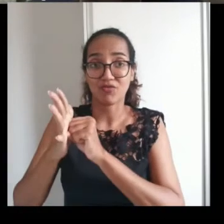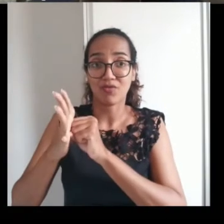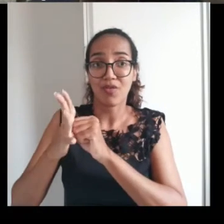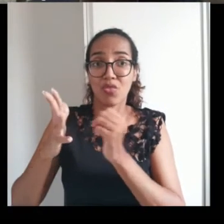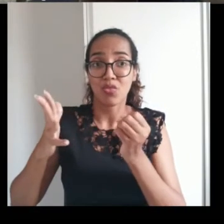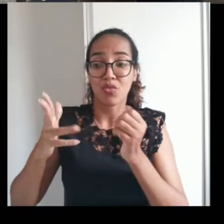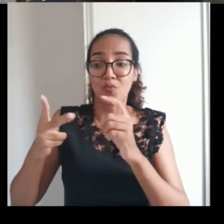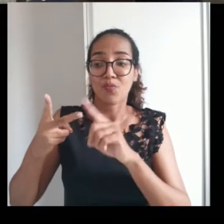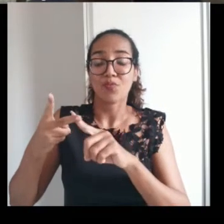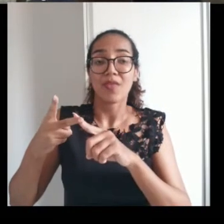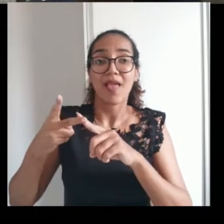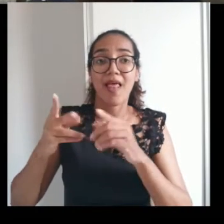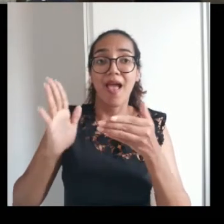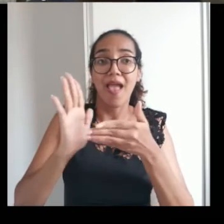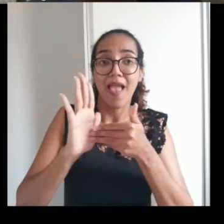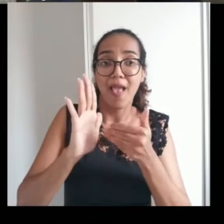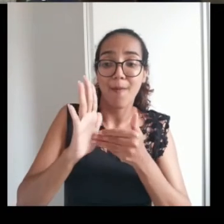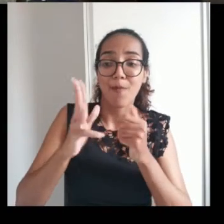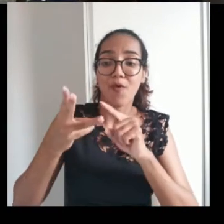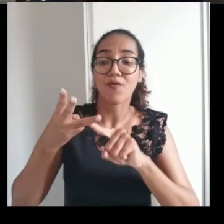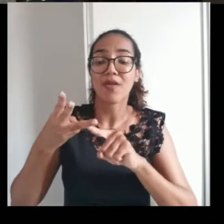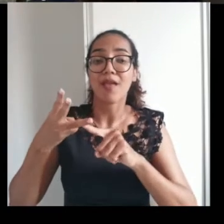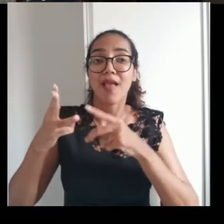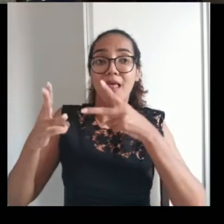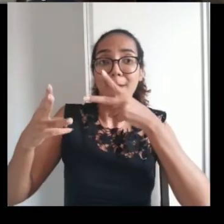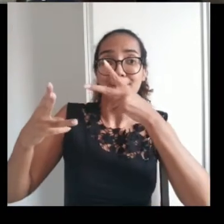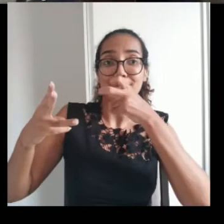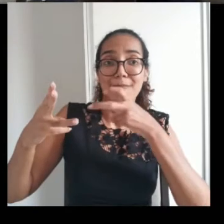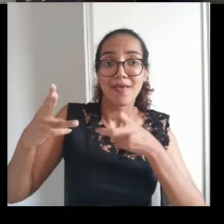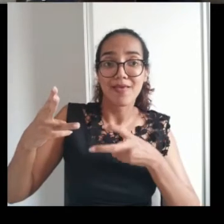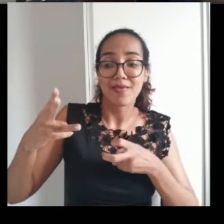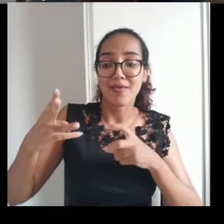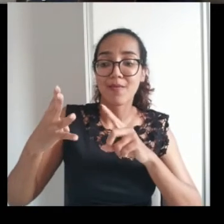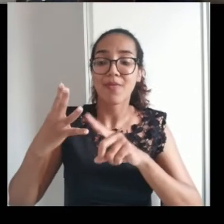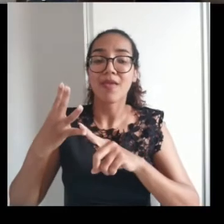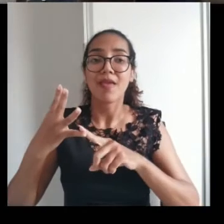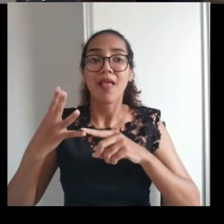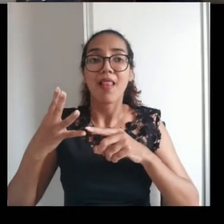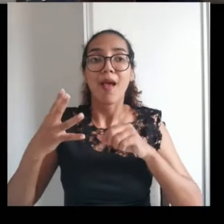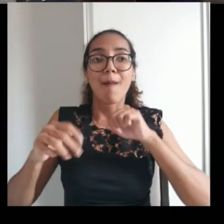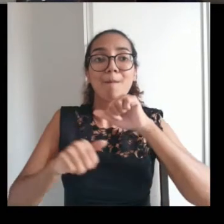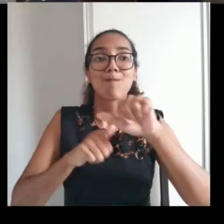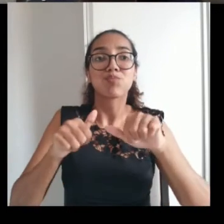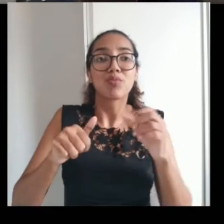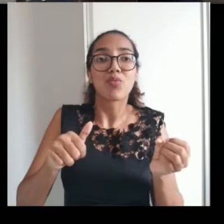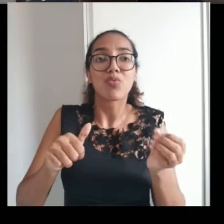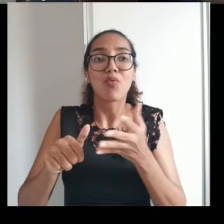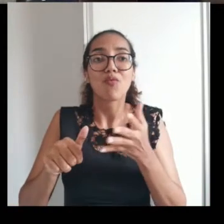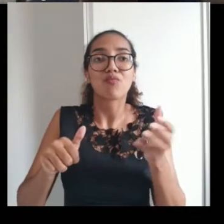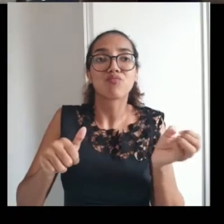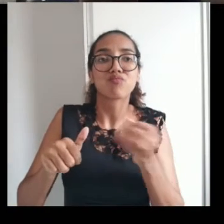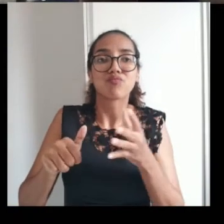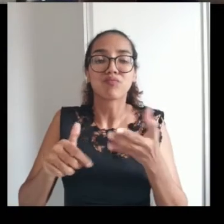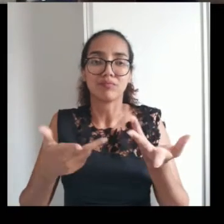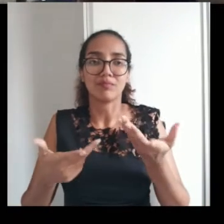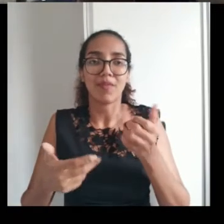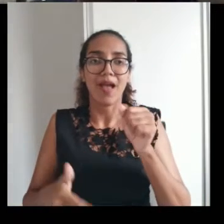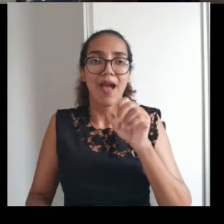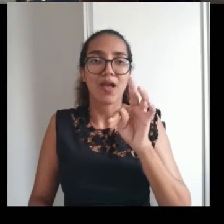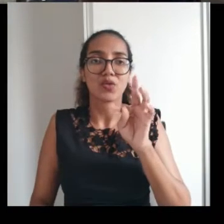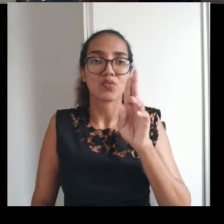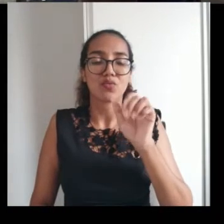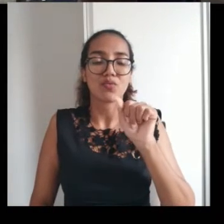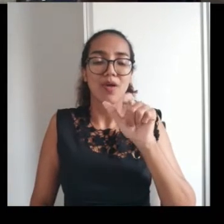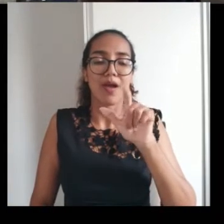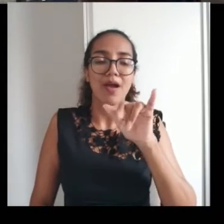lê e ela atualiza. Ela faz o CRUD para mim, tá certo? E uma coisa muito importante, pessoal, é o seguinte, olha, tentem